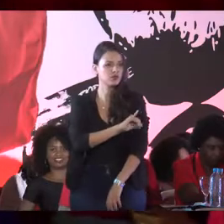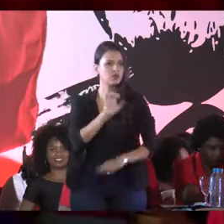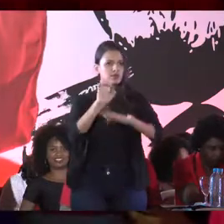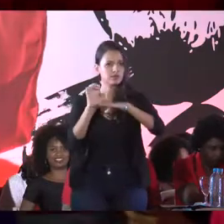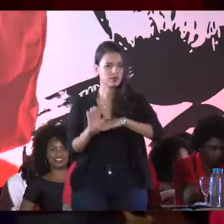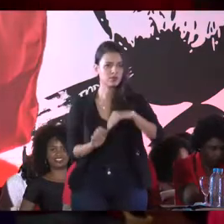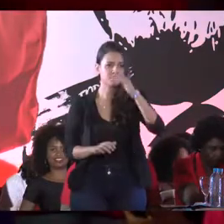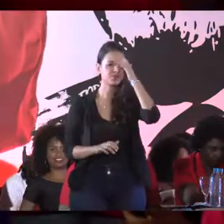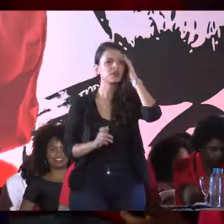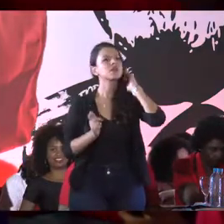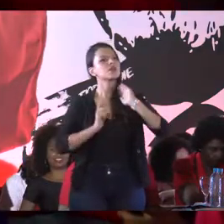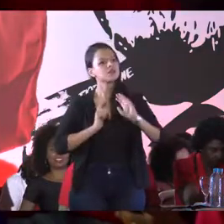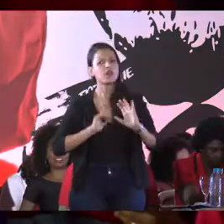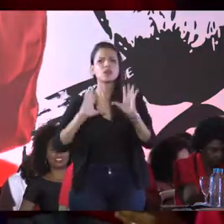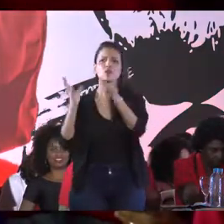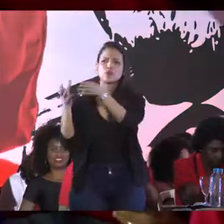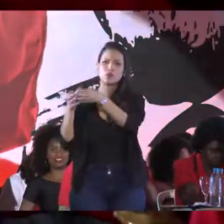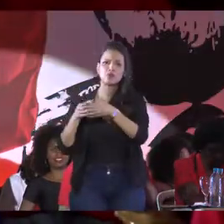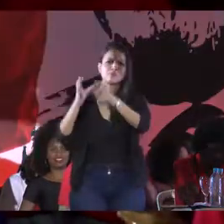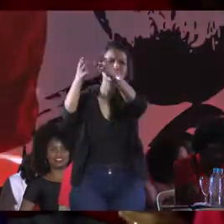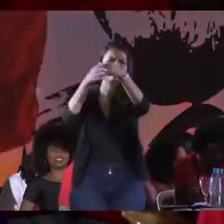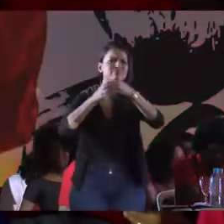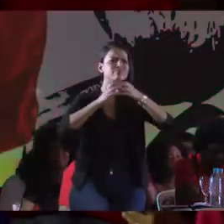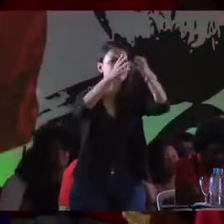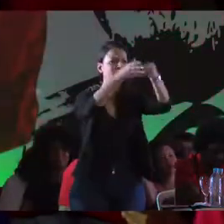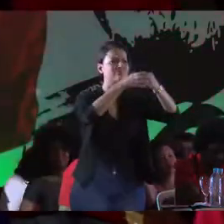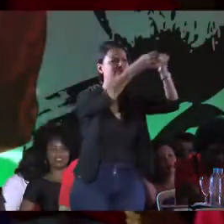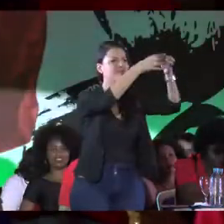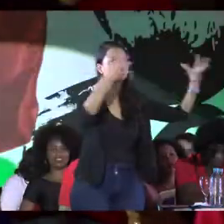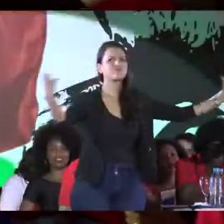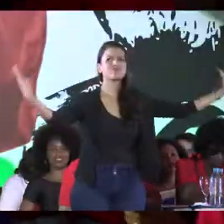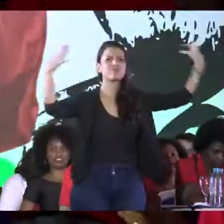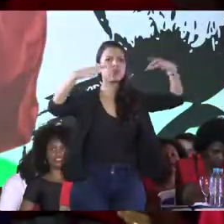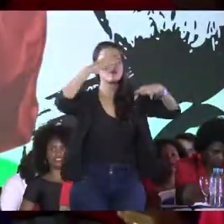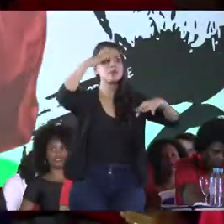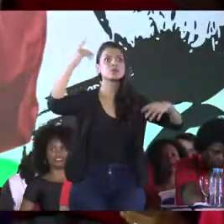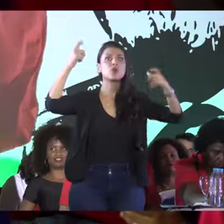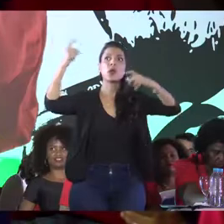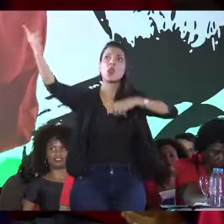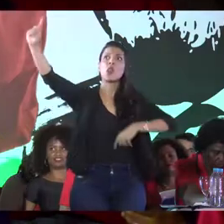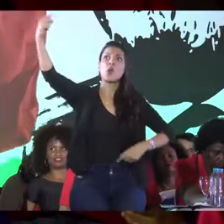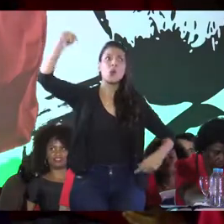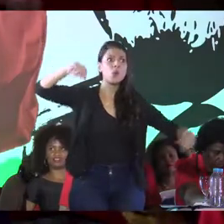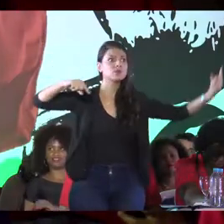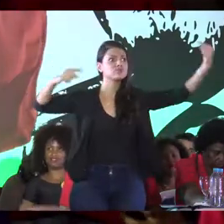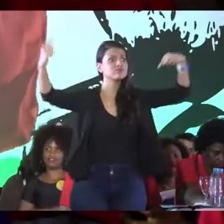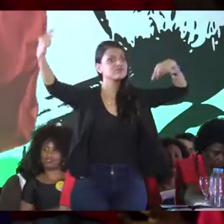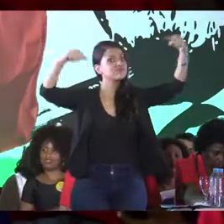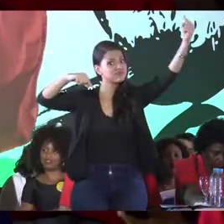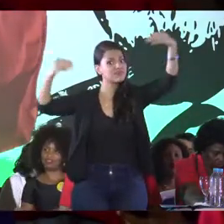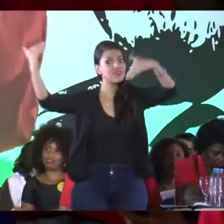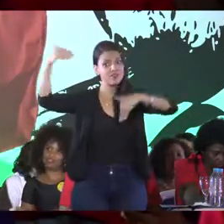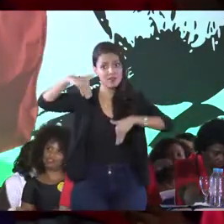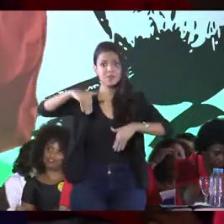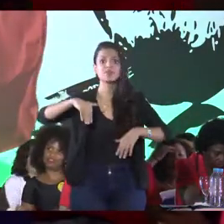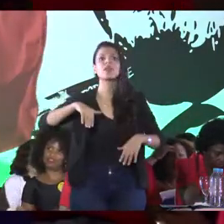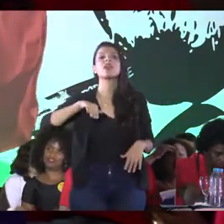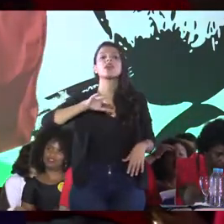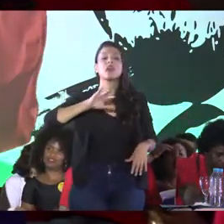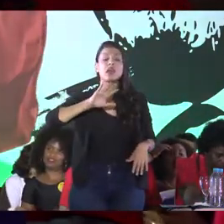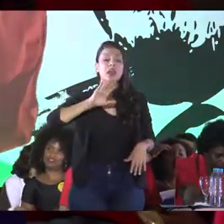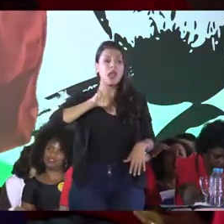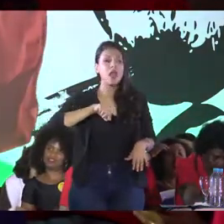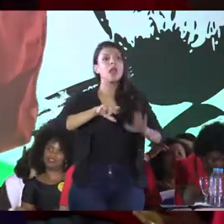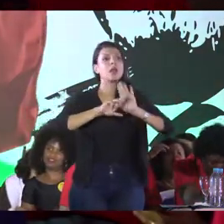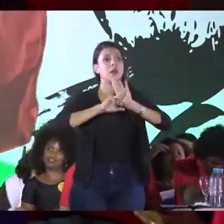muitas caravanas aqui no dia de hoje, muita gente veio de muito longe. E só para representar